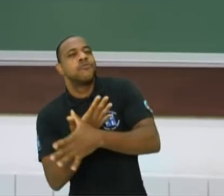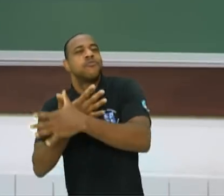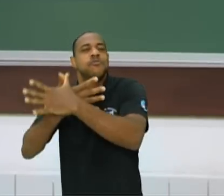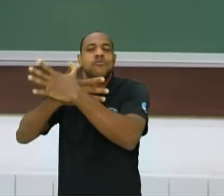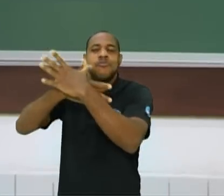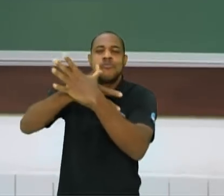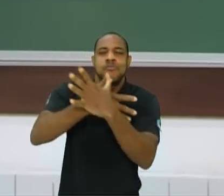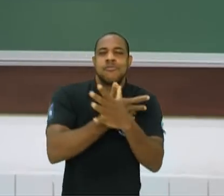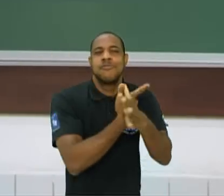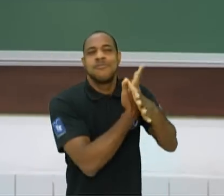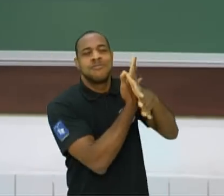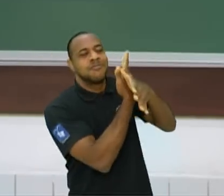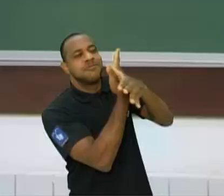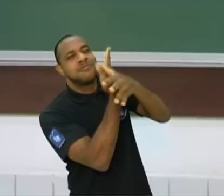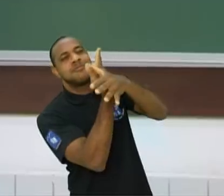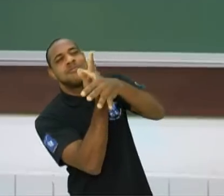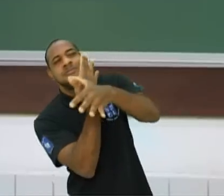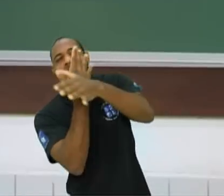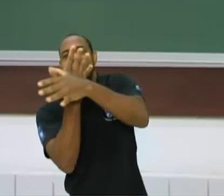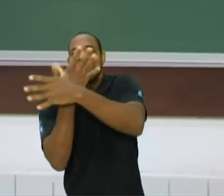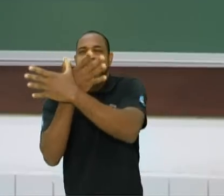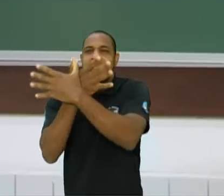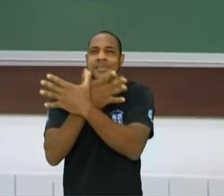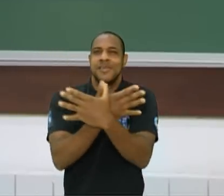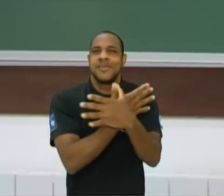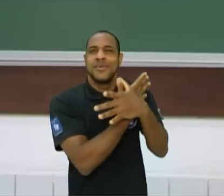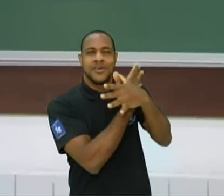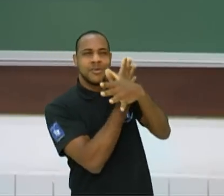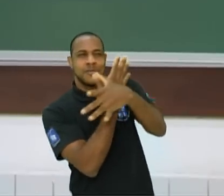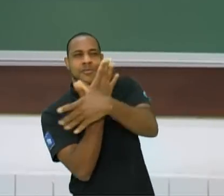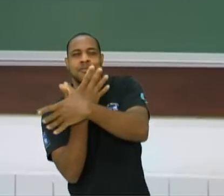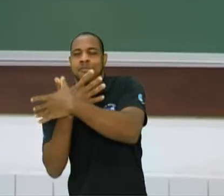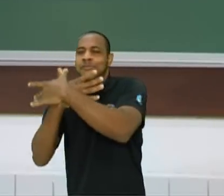Que foi ganhando mundo.